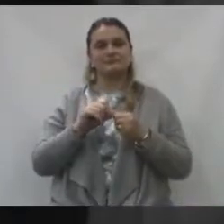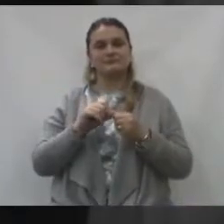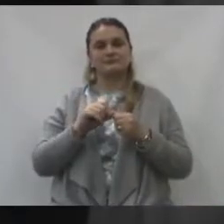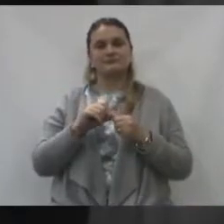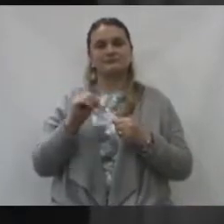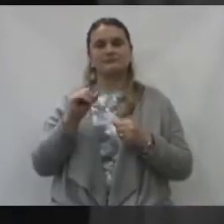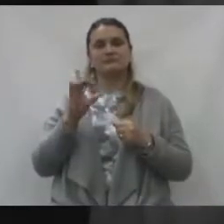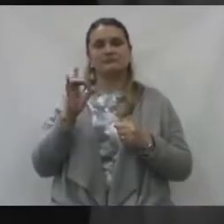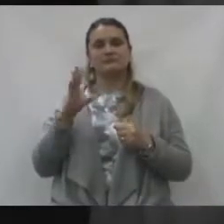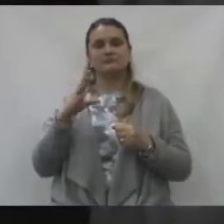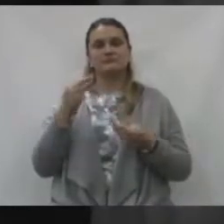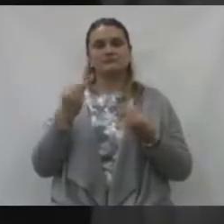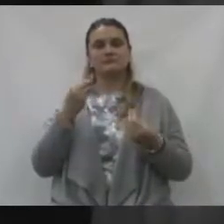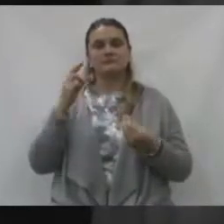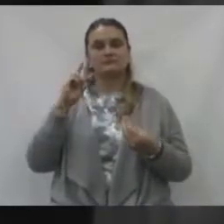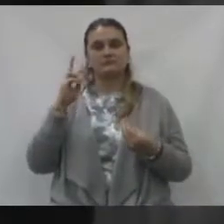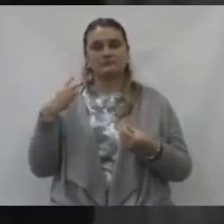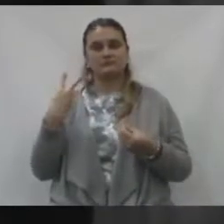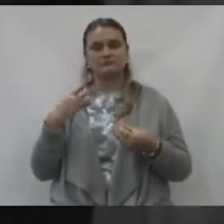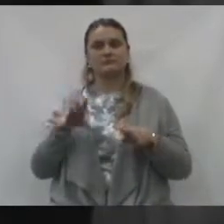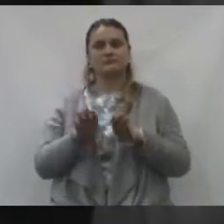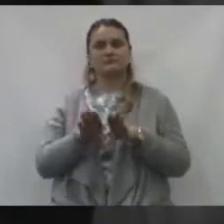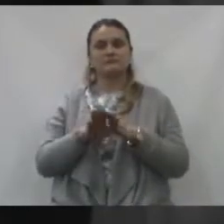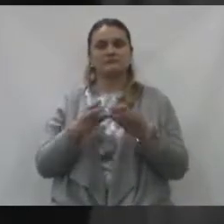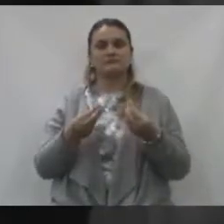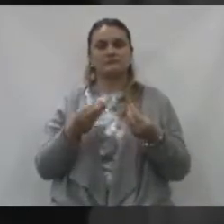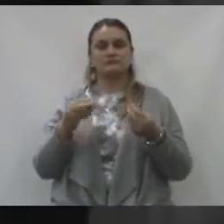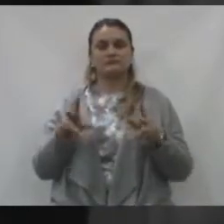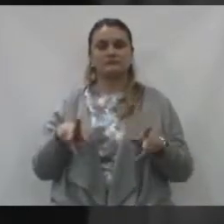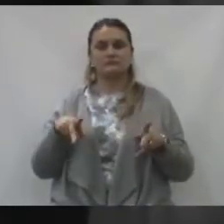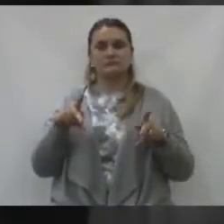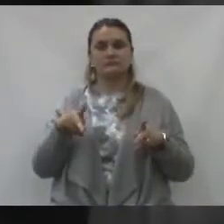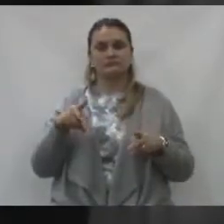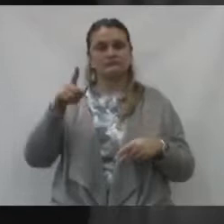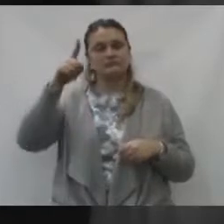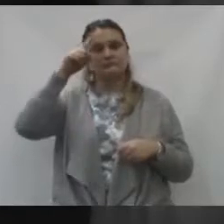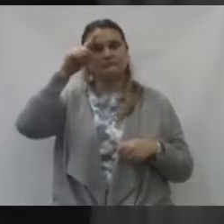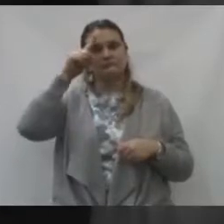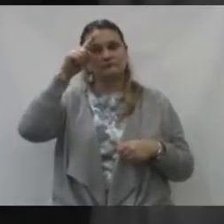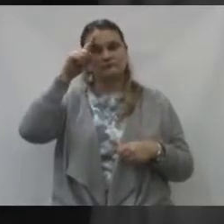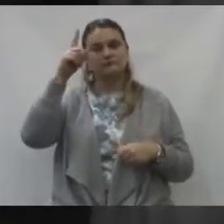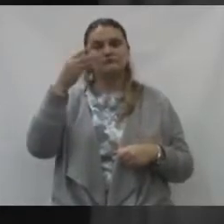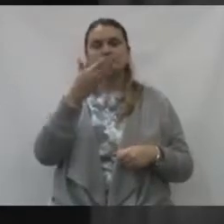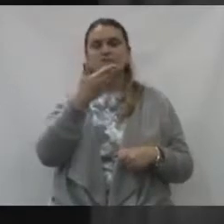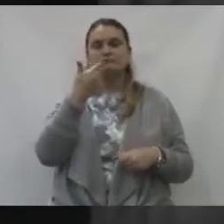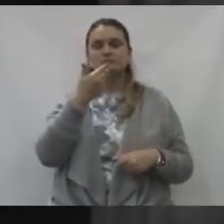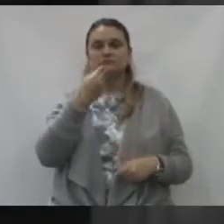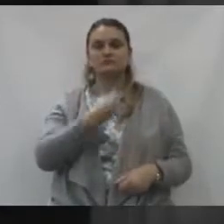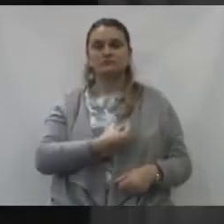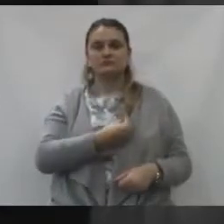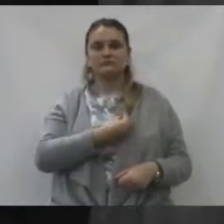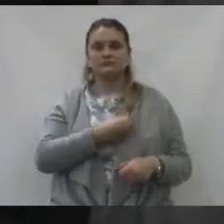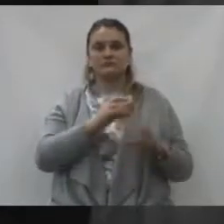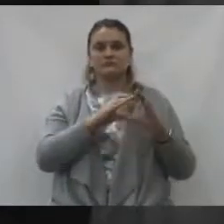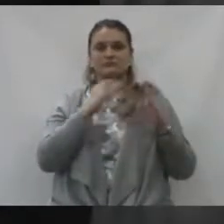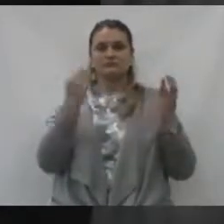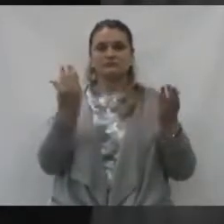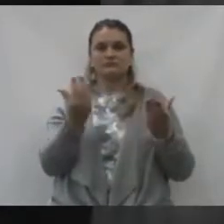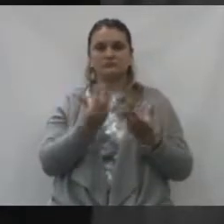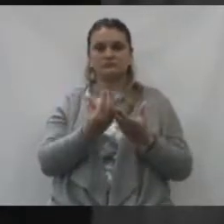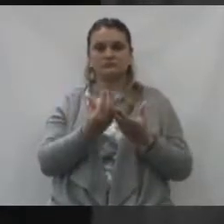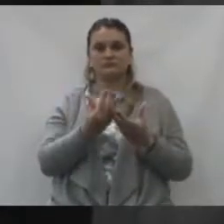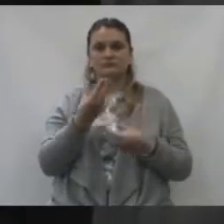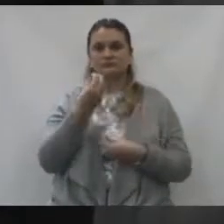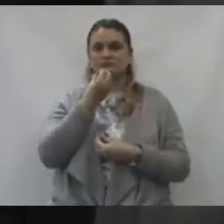a gente fazer. Não só como vereadores, mas como população, todo dia tentar melhorar a vida e